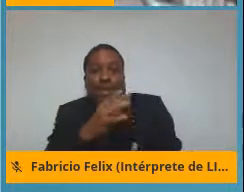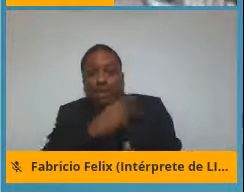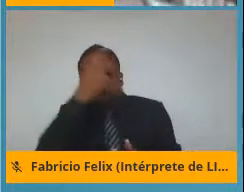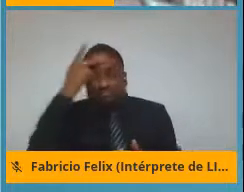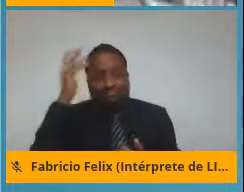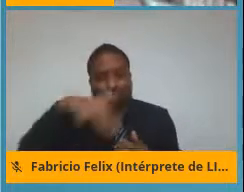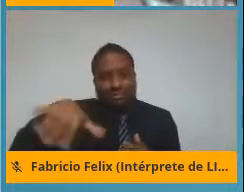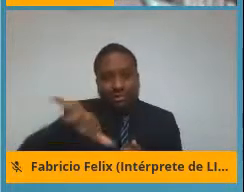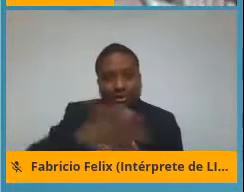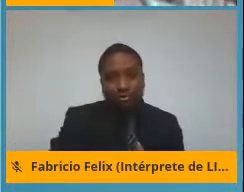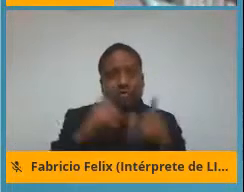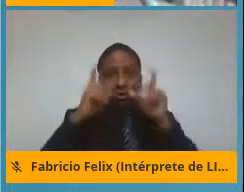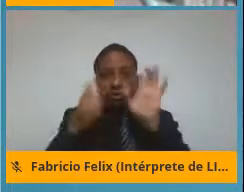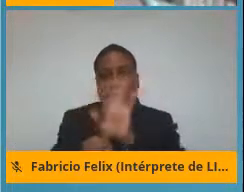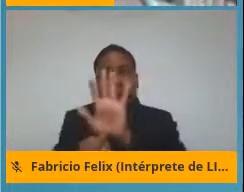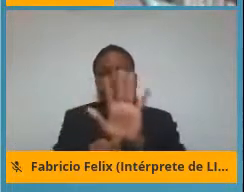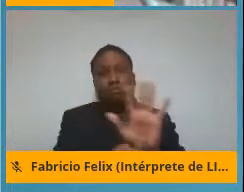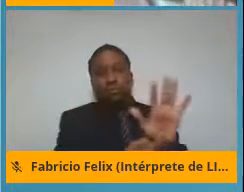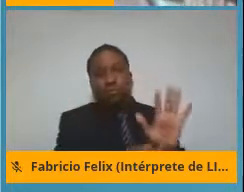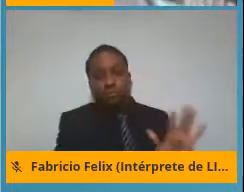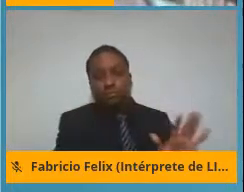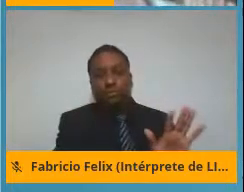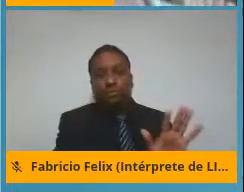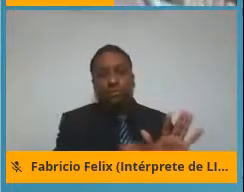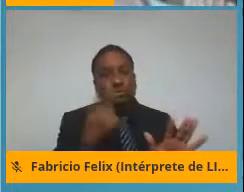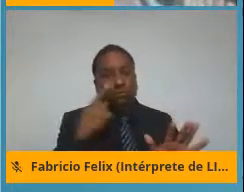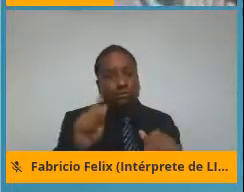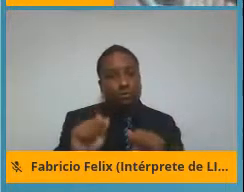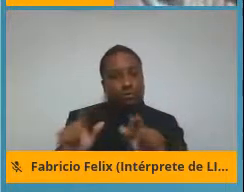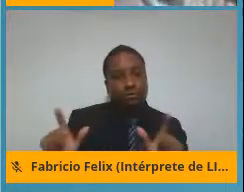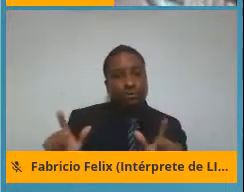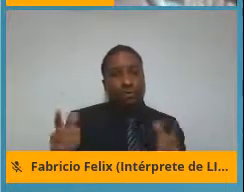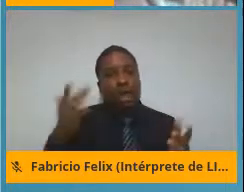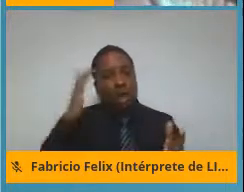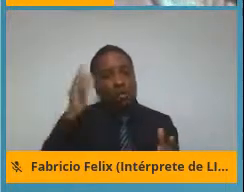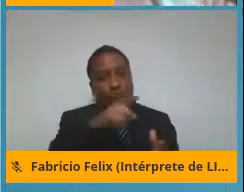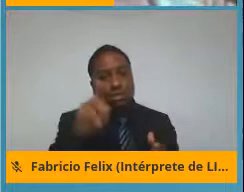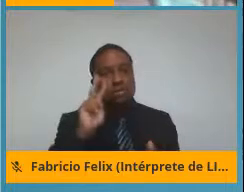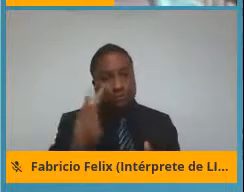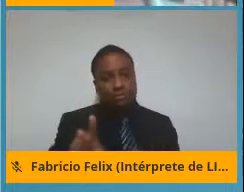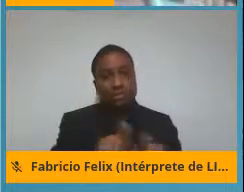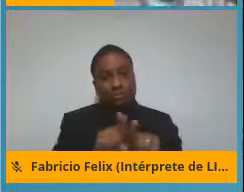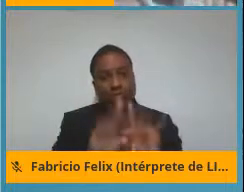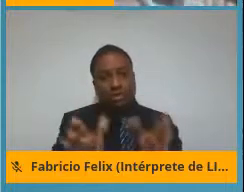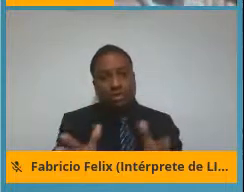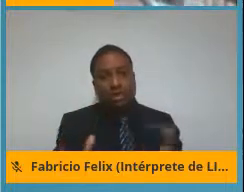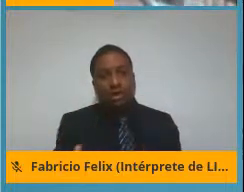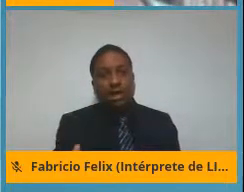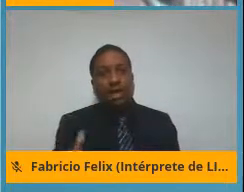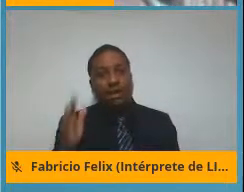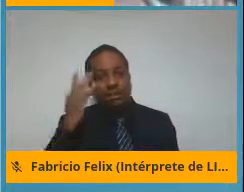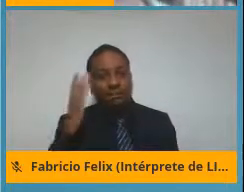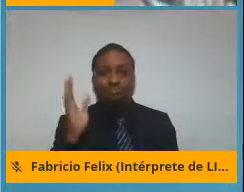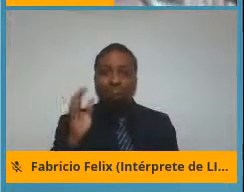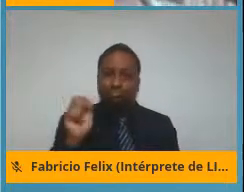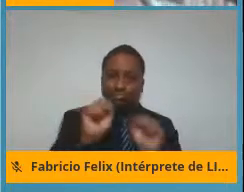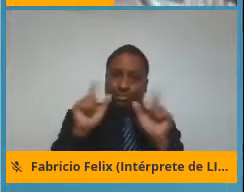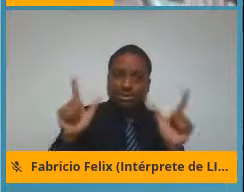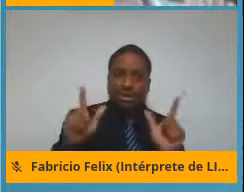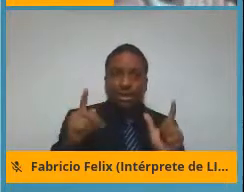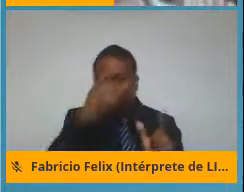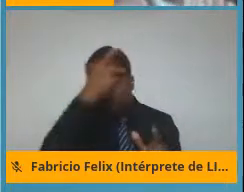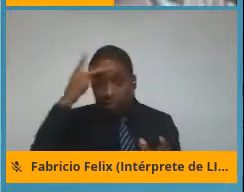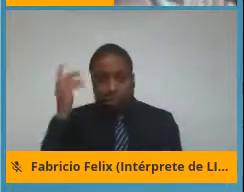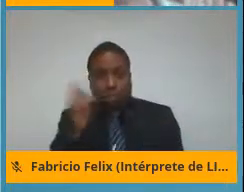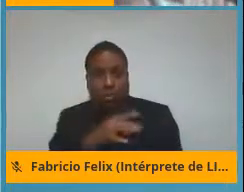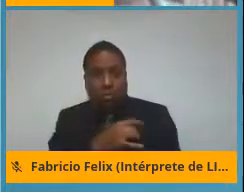fotos que eu estou mostrando aí apareceram circularmente, acredito que vocês devem ter visto também, mas eu achei muito interessante para a gente mostrar aqui o medo que as pessoas tiveram.